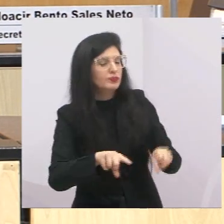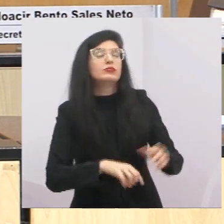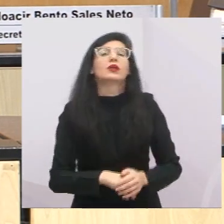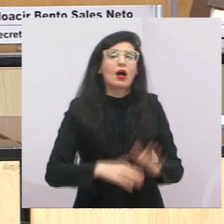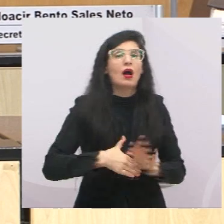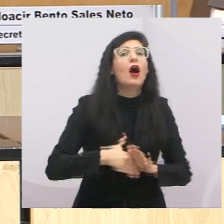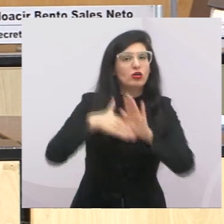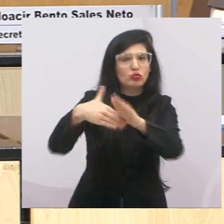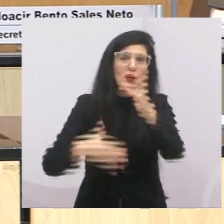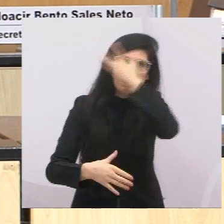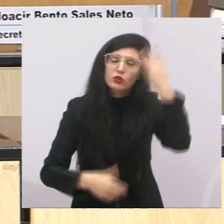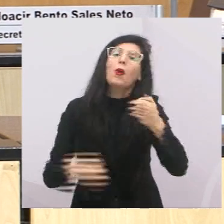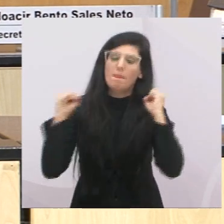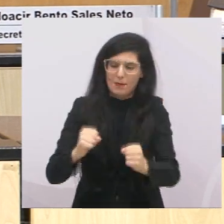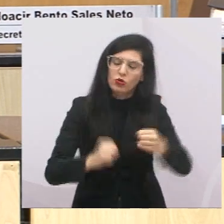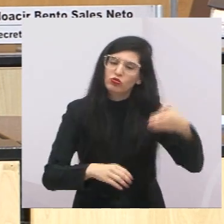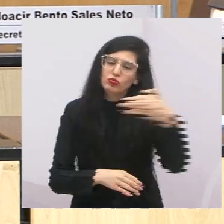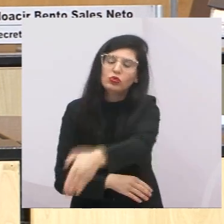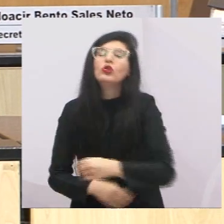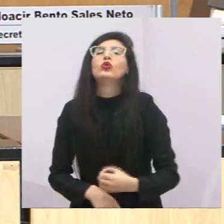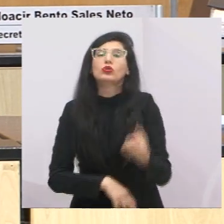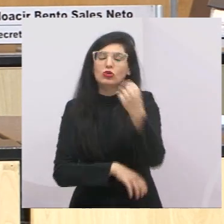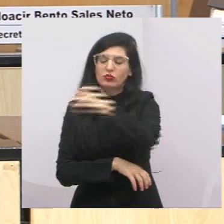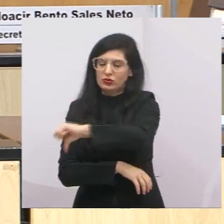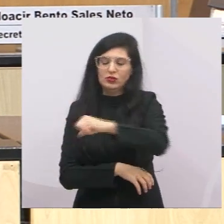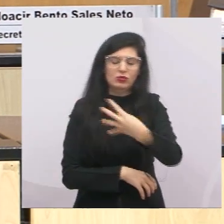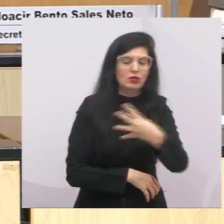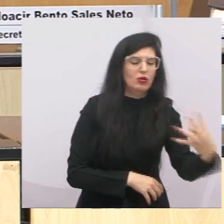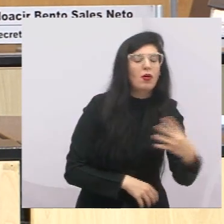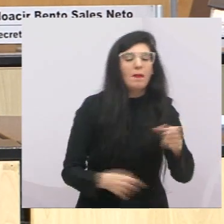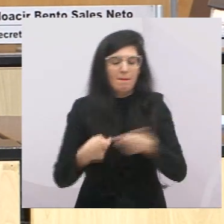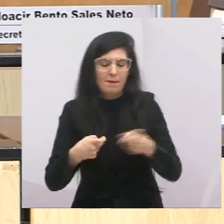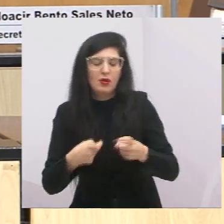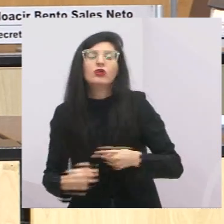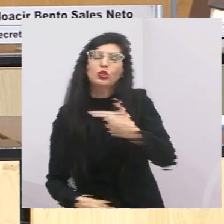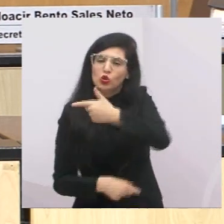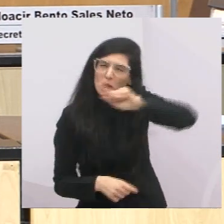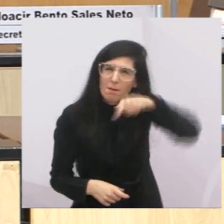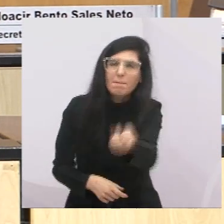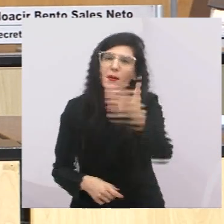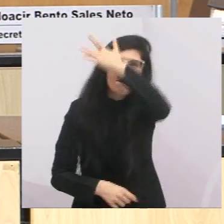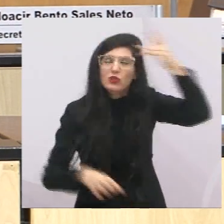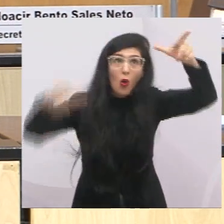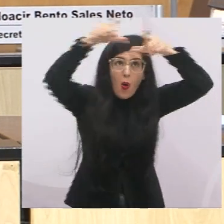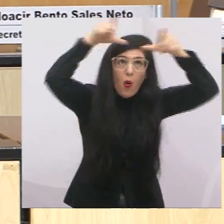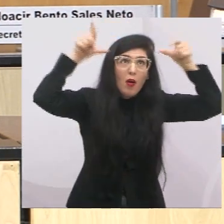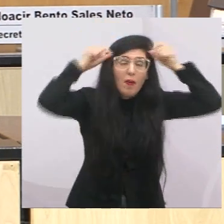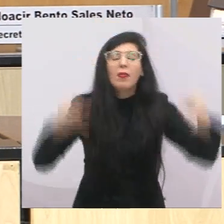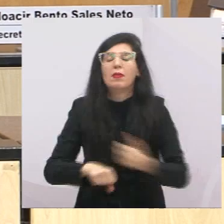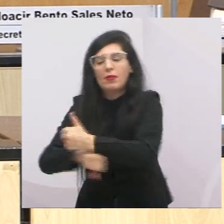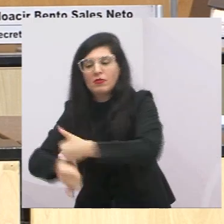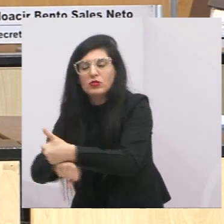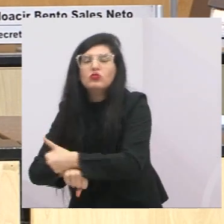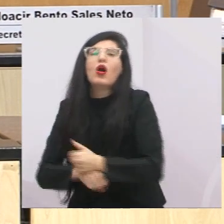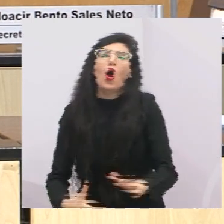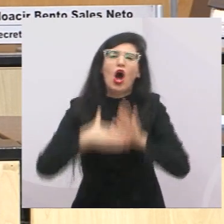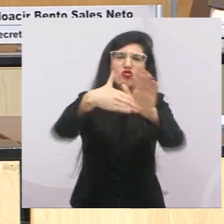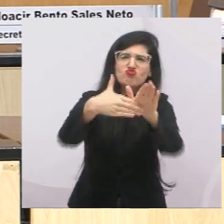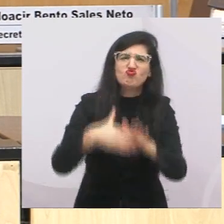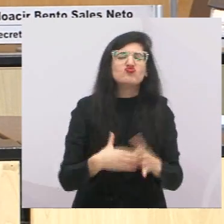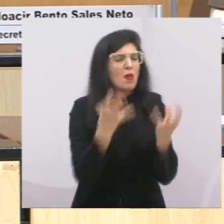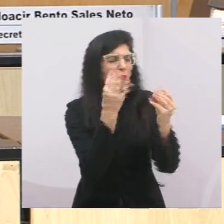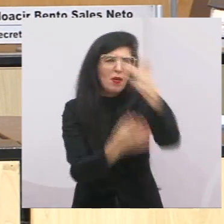e possuindo 721 leitos, 949 médicos, 2.020 profissionais de enfermagem, oferecendo atendimento de alta